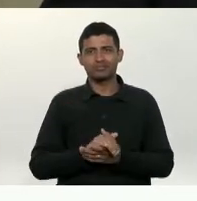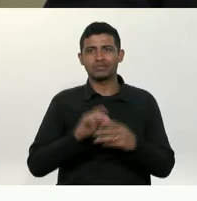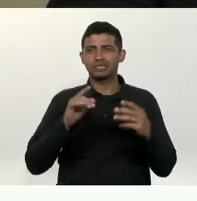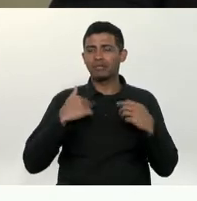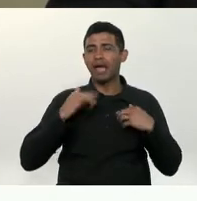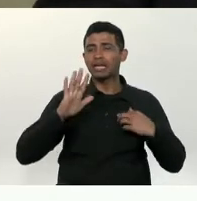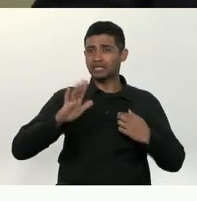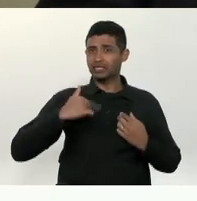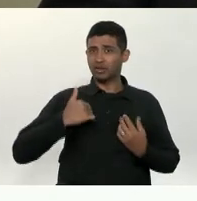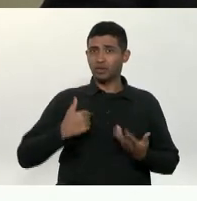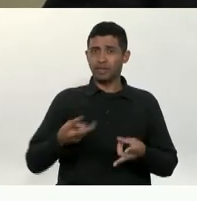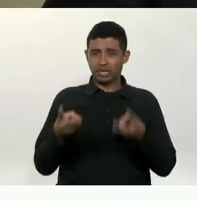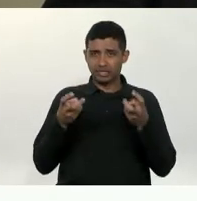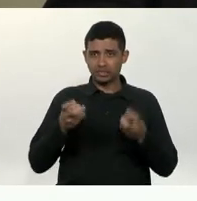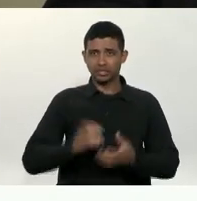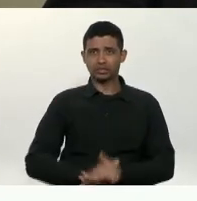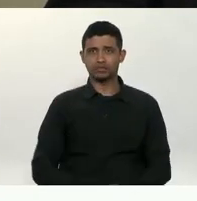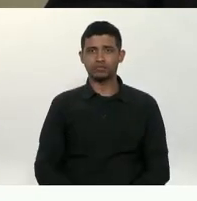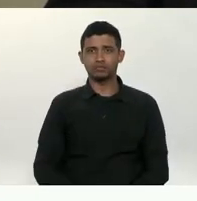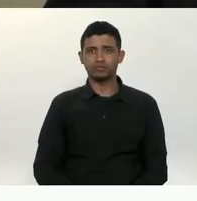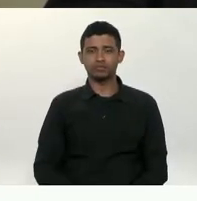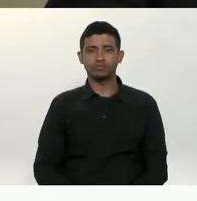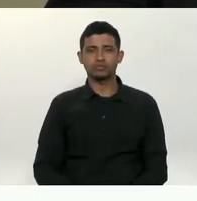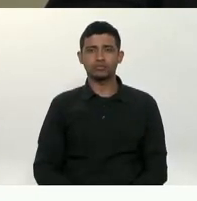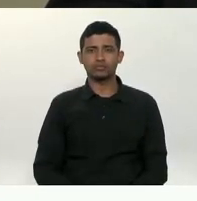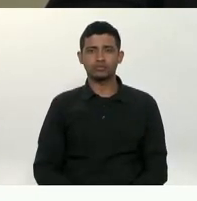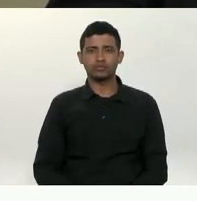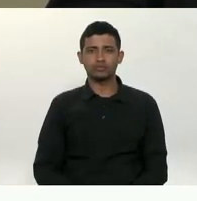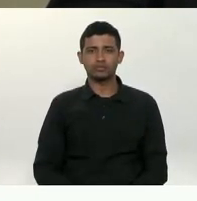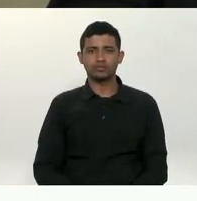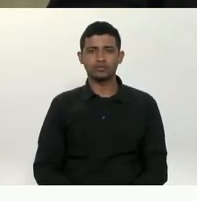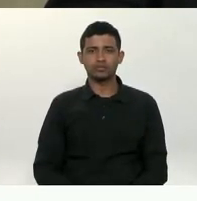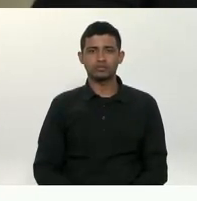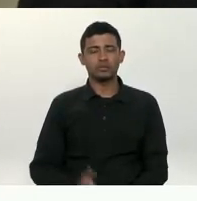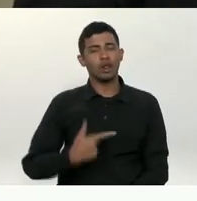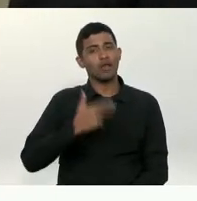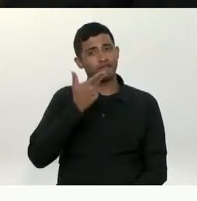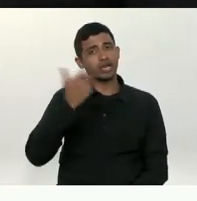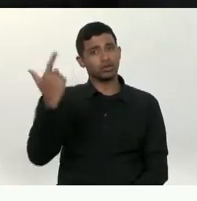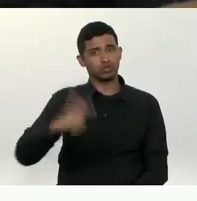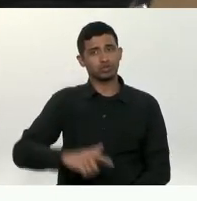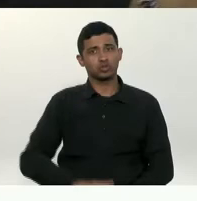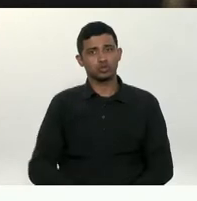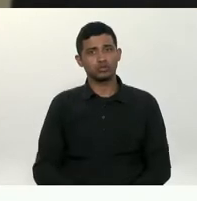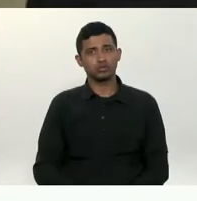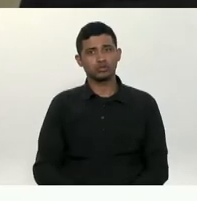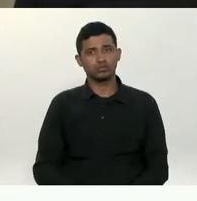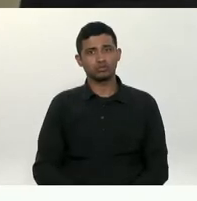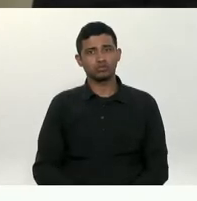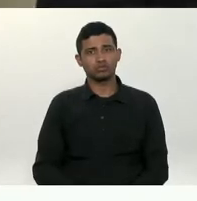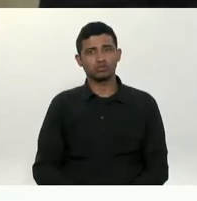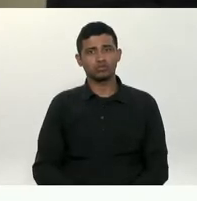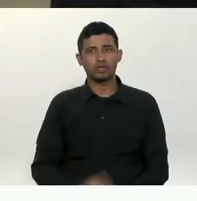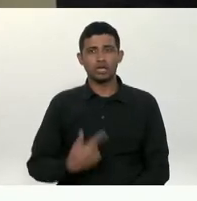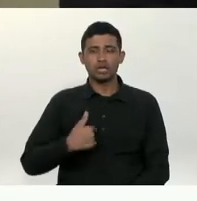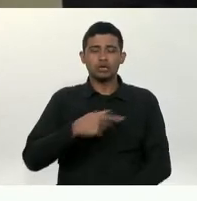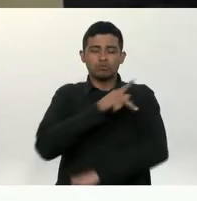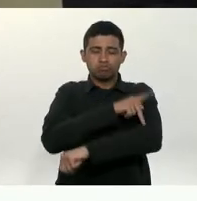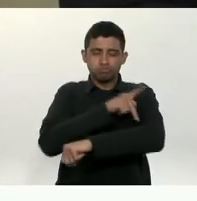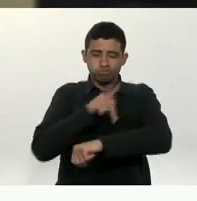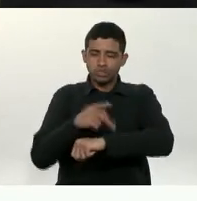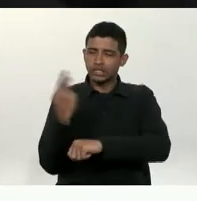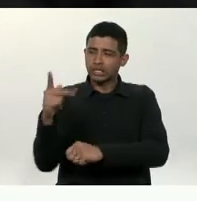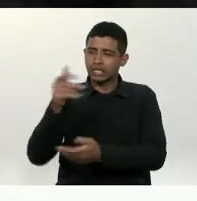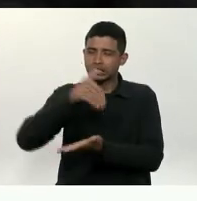percebo, ainda mais com a explanação, mais uma vez dizendo, elucidativa e pedagógica aqui do